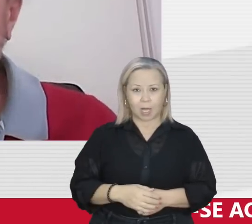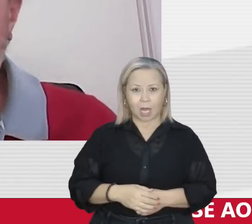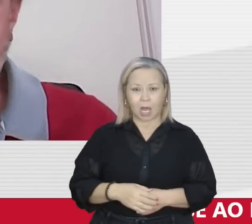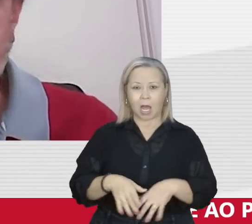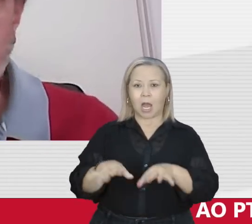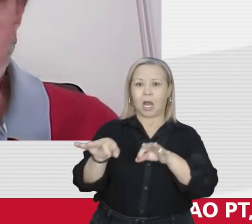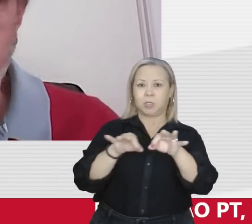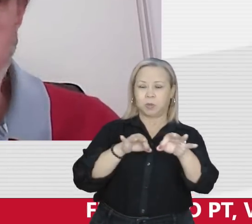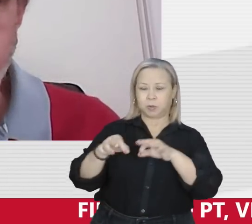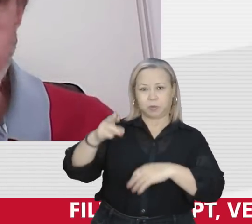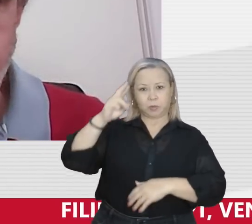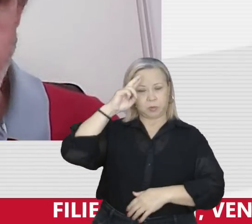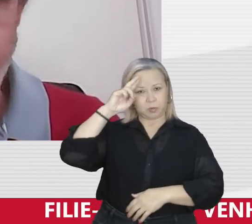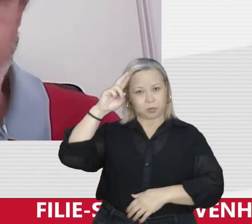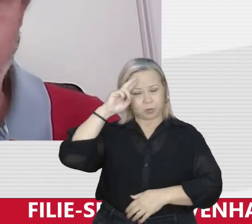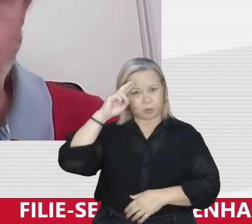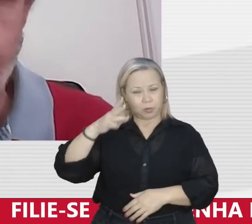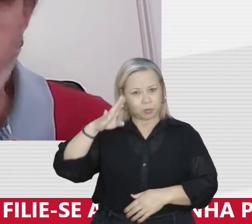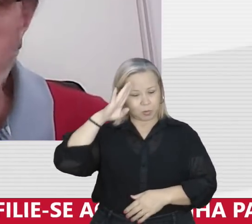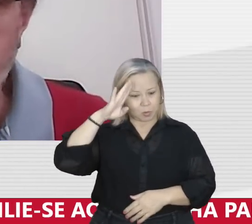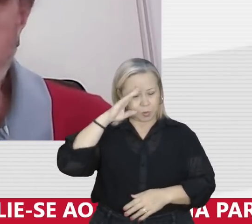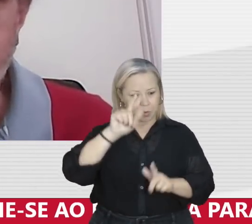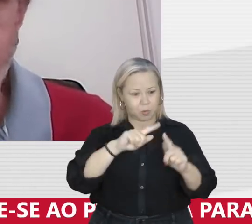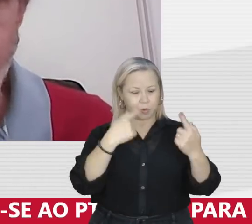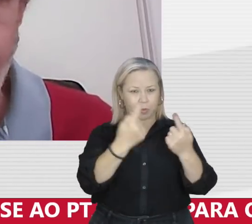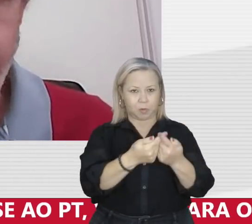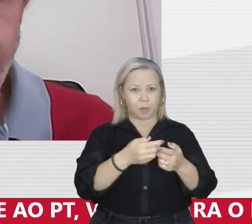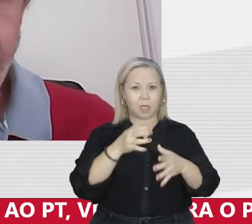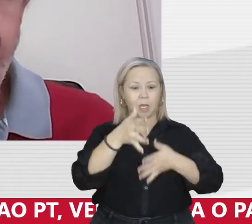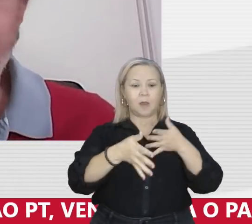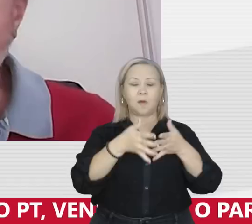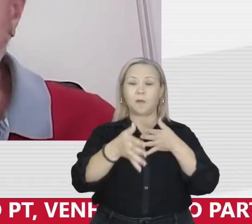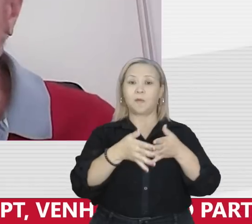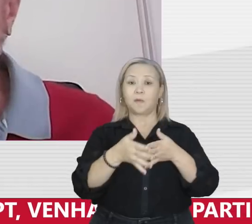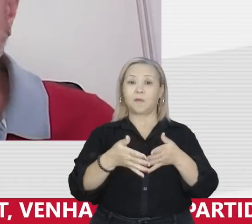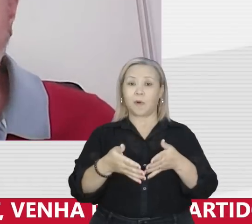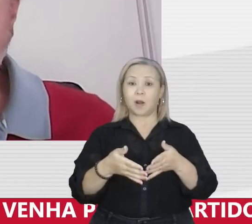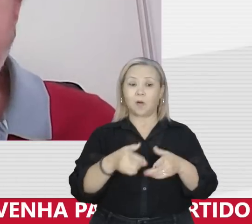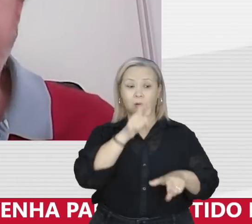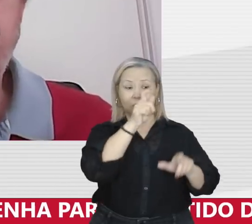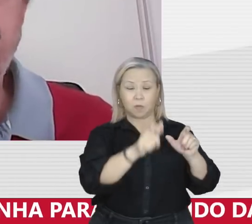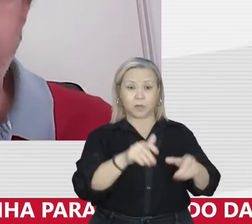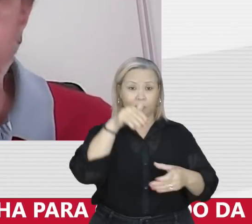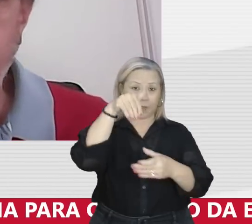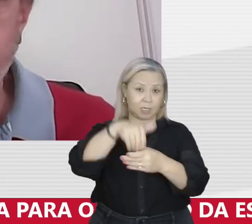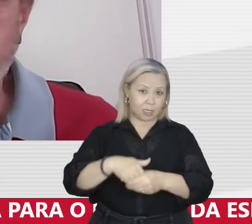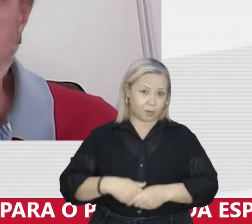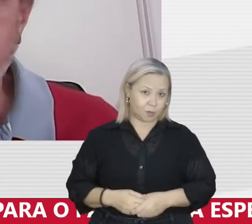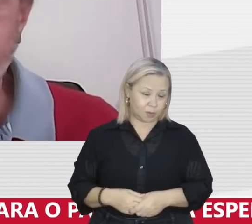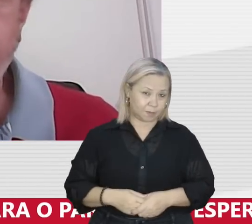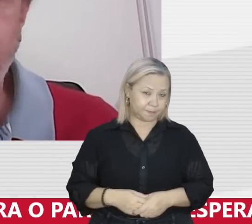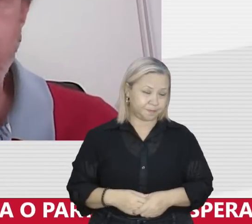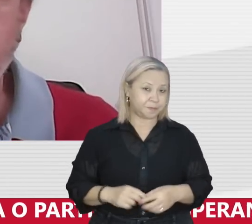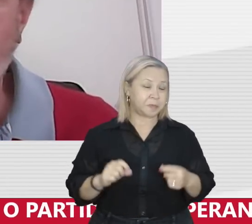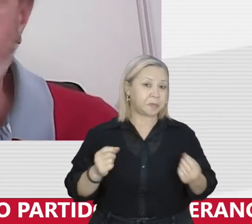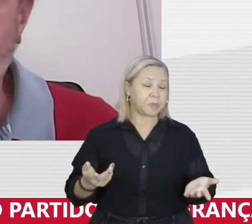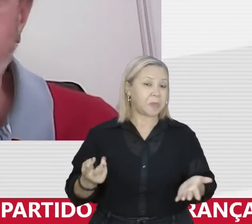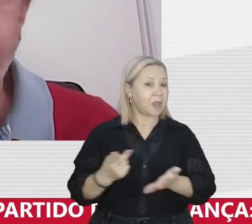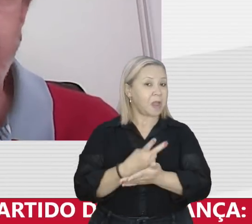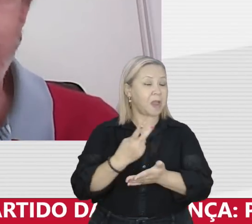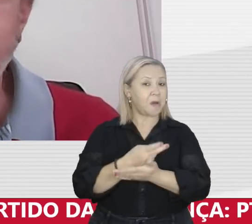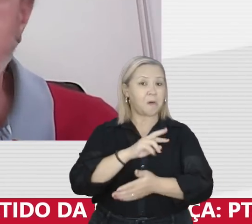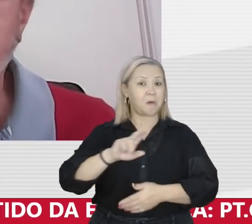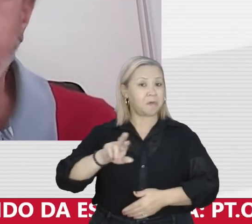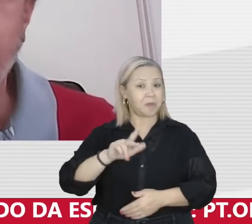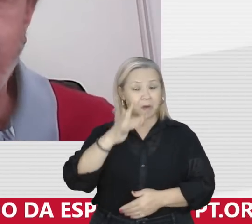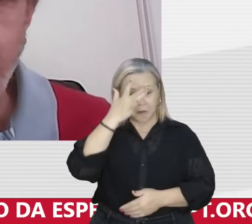não perdeu nada ontem, ele falou para os que ele tem, e ali ele não cometeu nenhum deslize, porque as pessoas que o